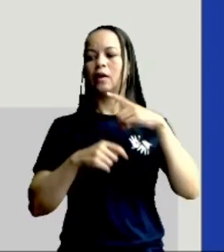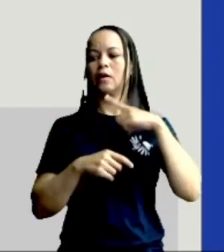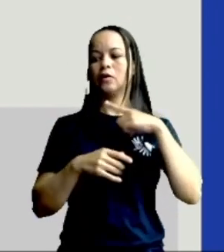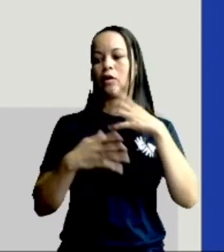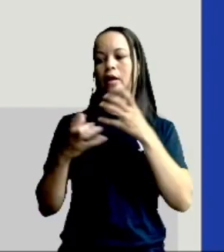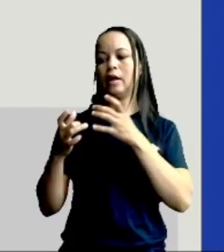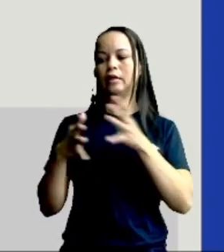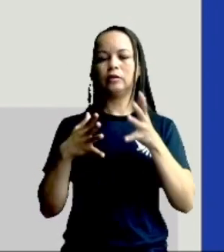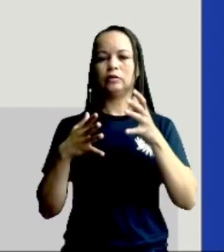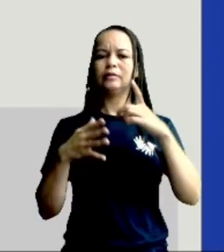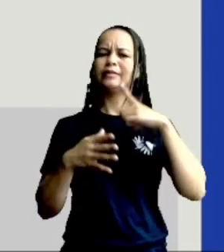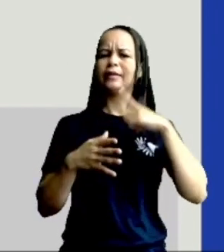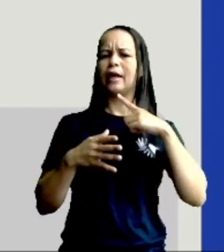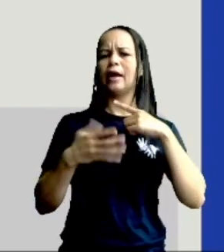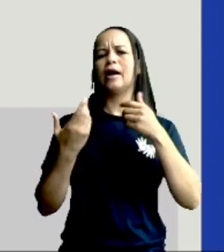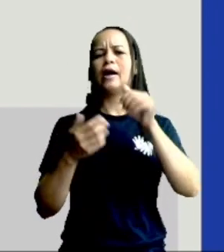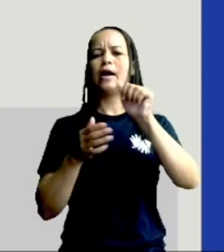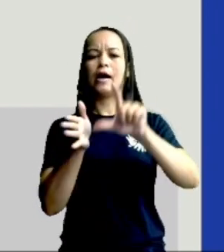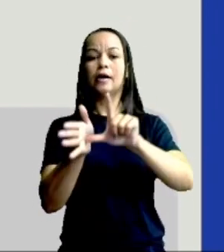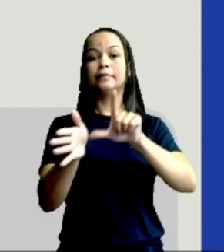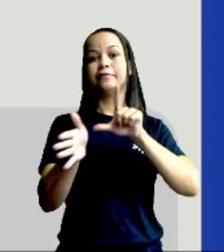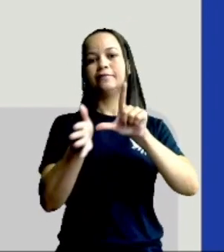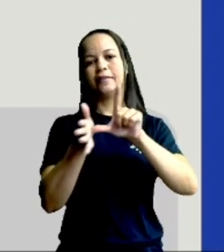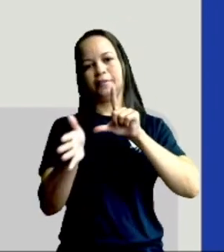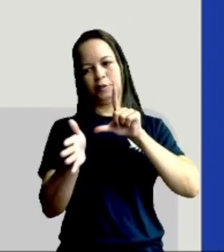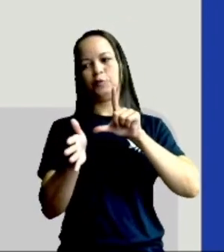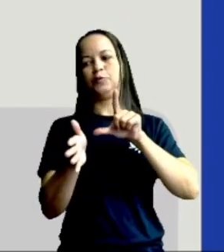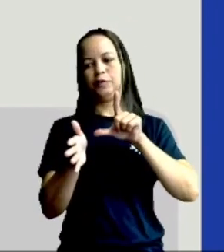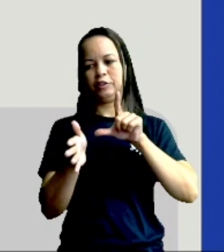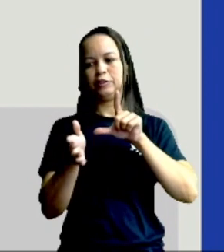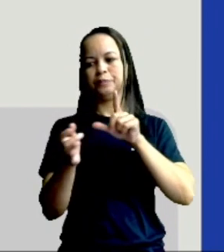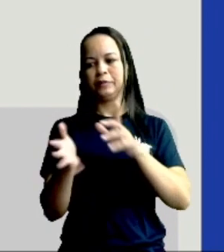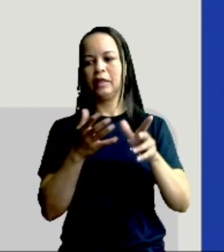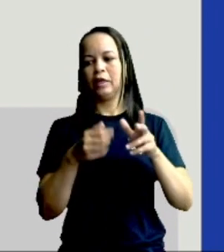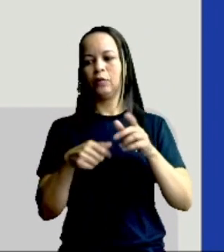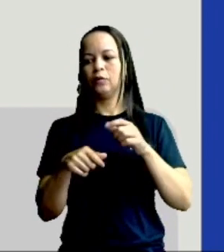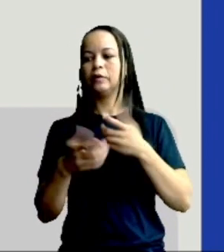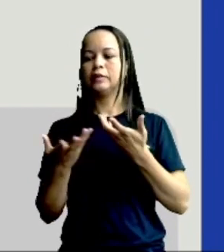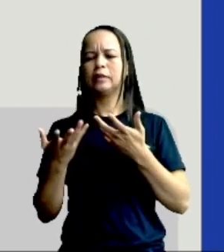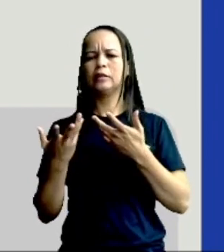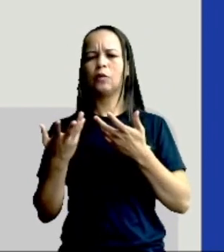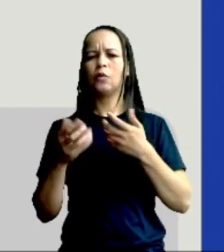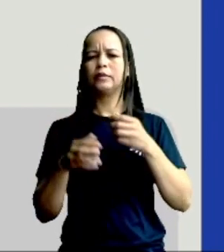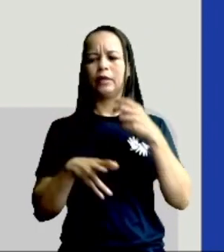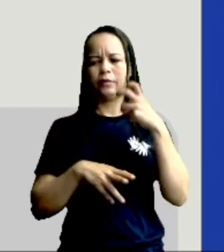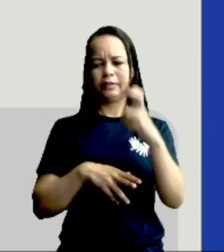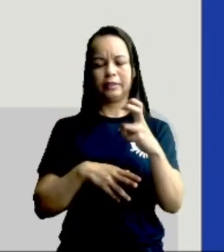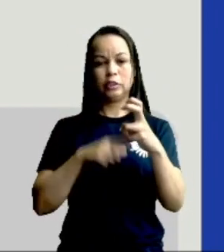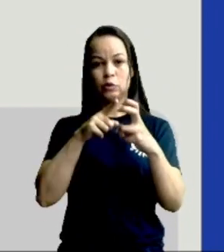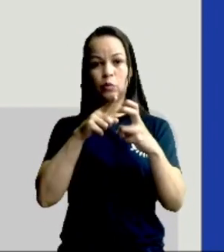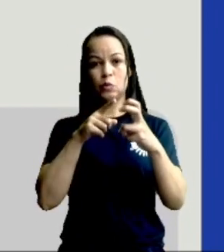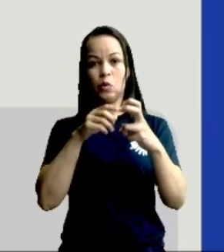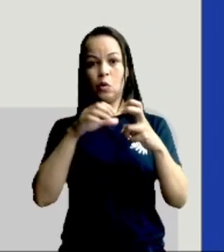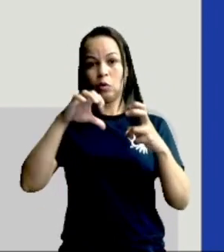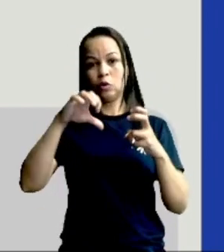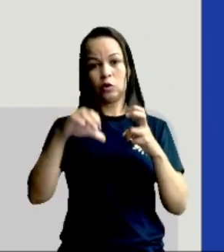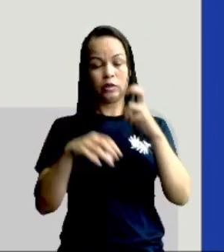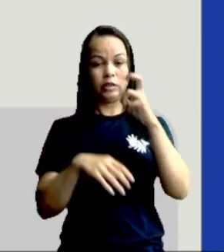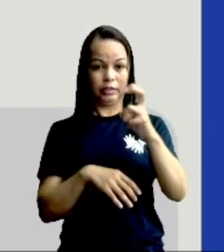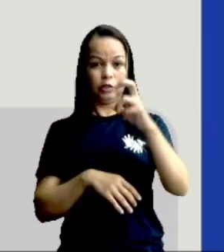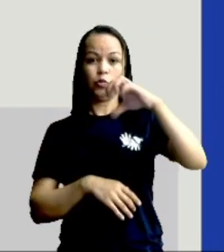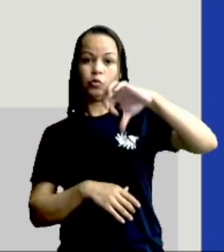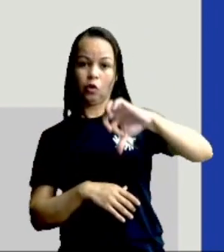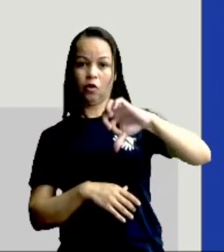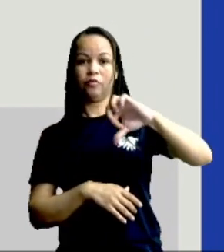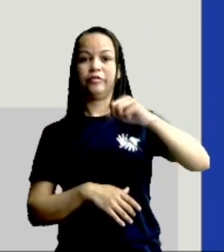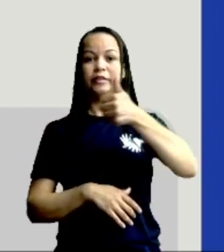termos antecessores. Opa, presta atenção aí, ó. Vê o exemplo, sequência 5, 9, 13 e